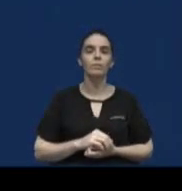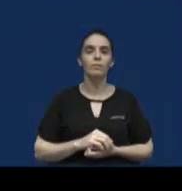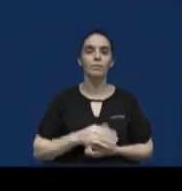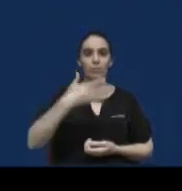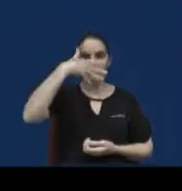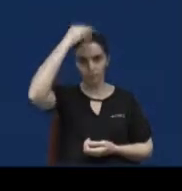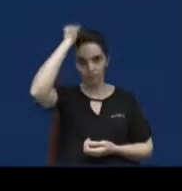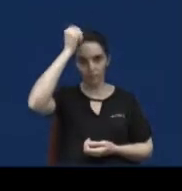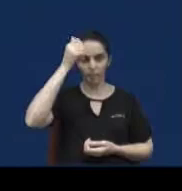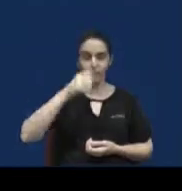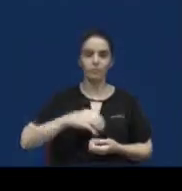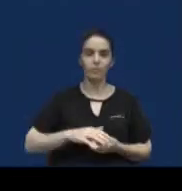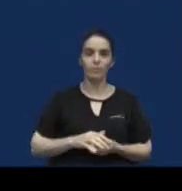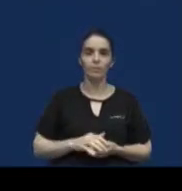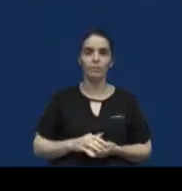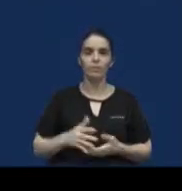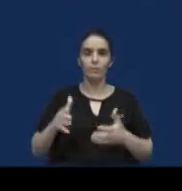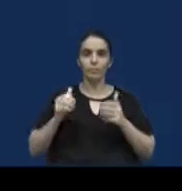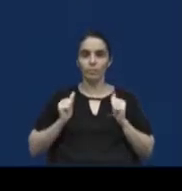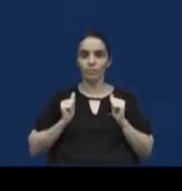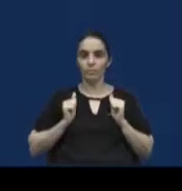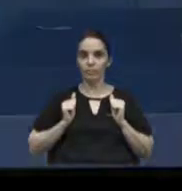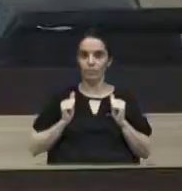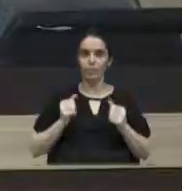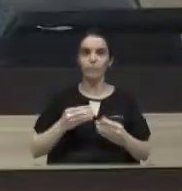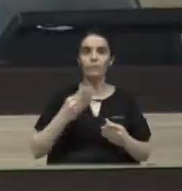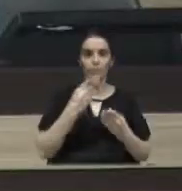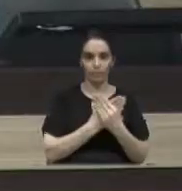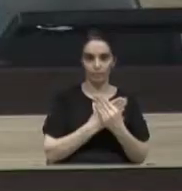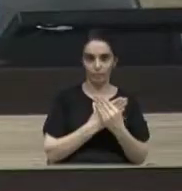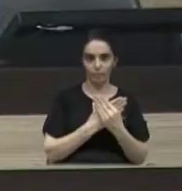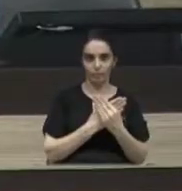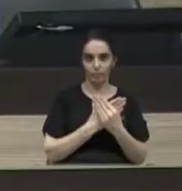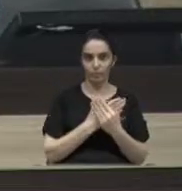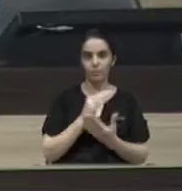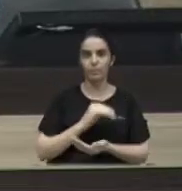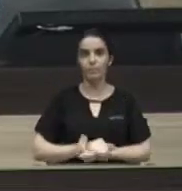Reis. A moção foi arquivada.